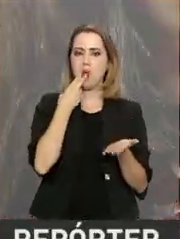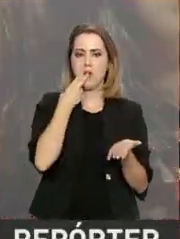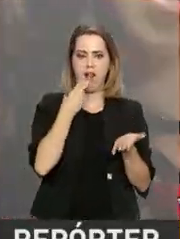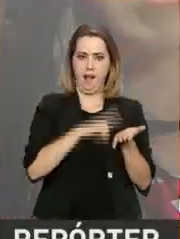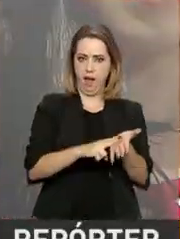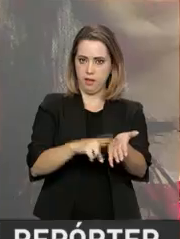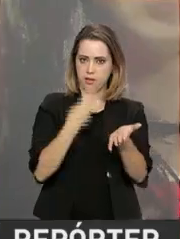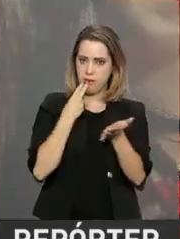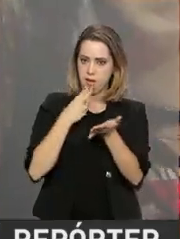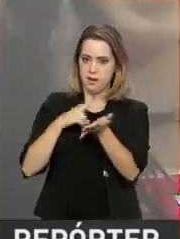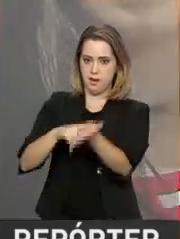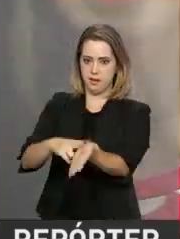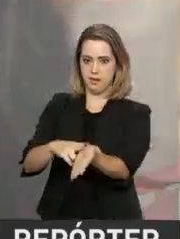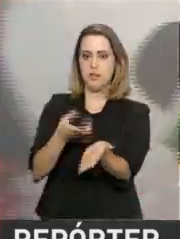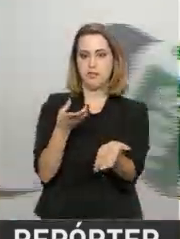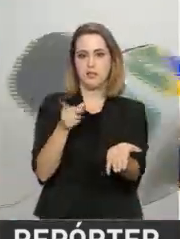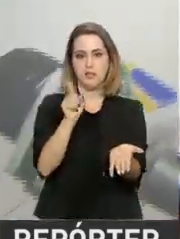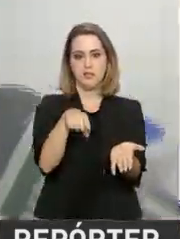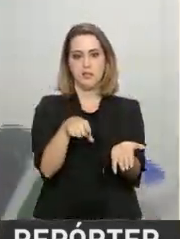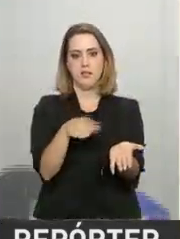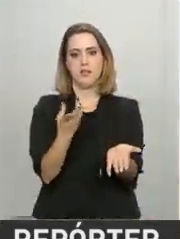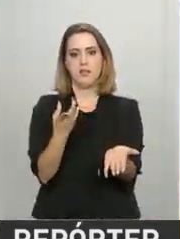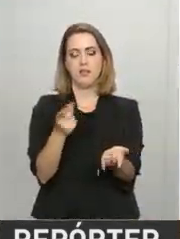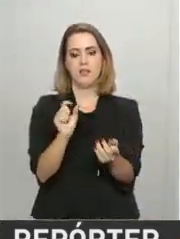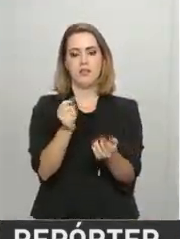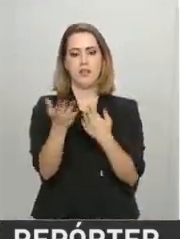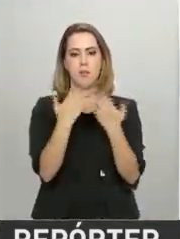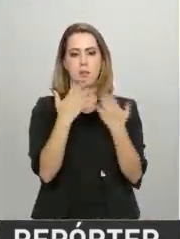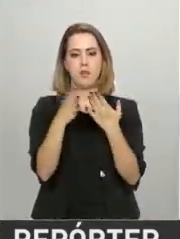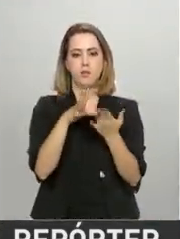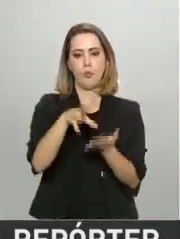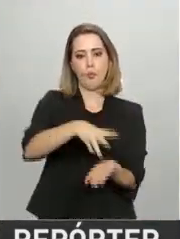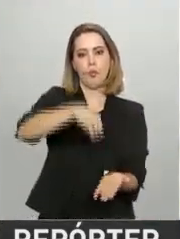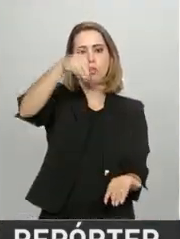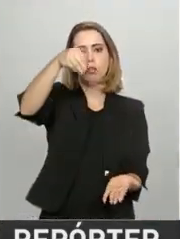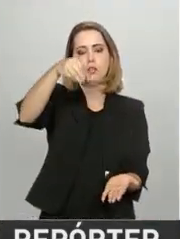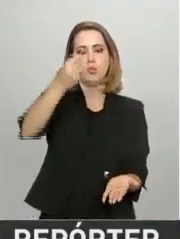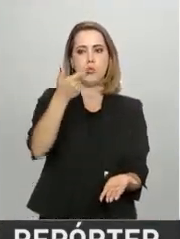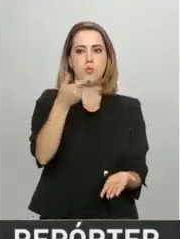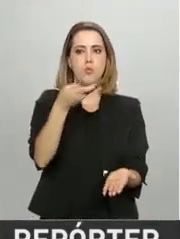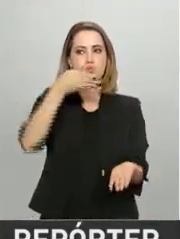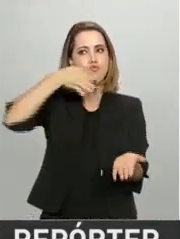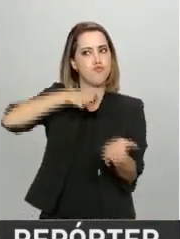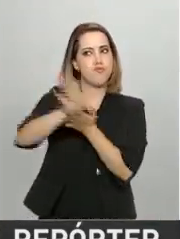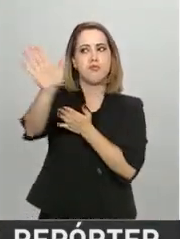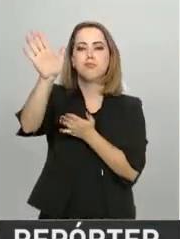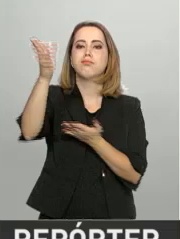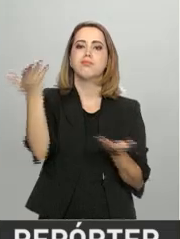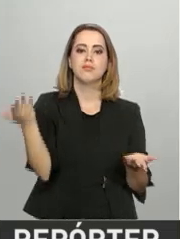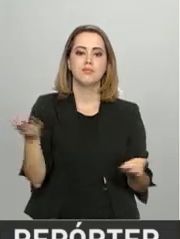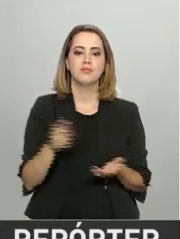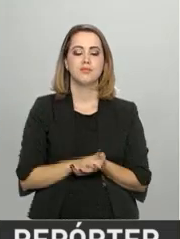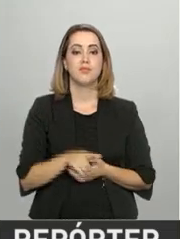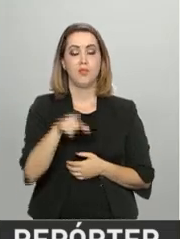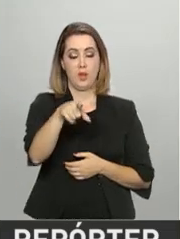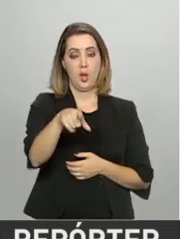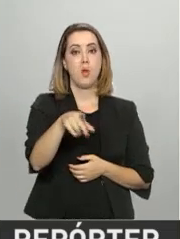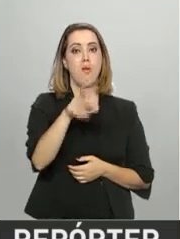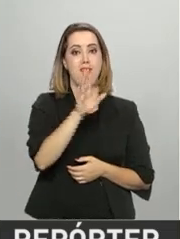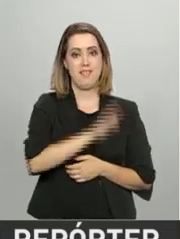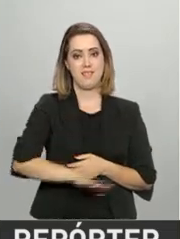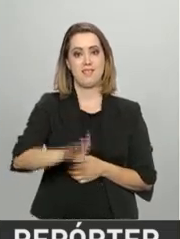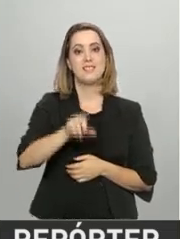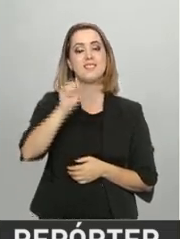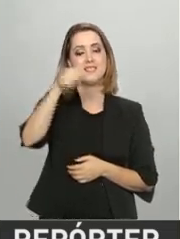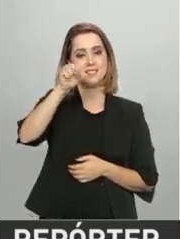assim pras outras pessoas parece que assim eles sug o negócio e manda para outro lugar assim aana está certa